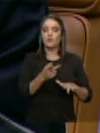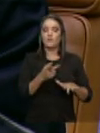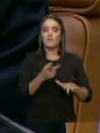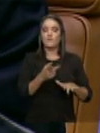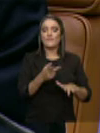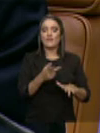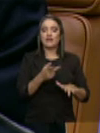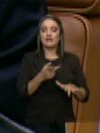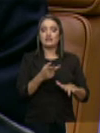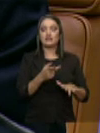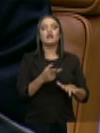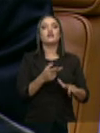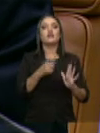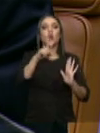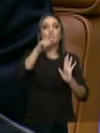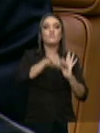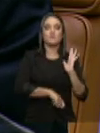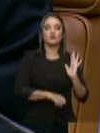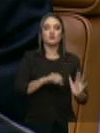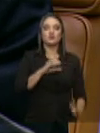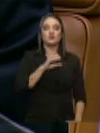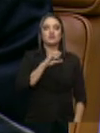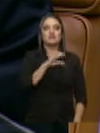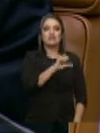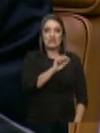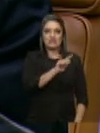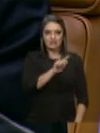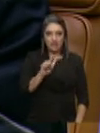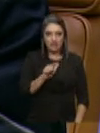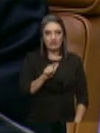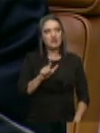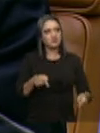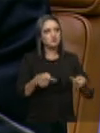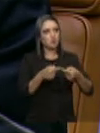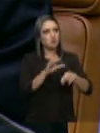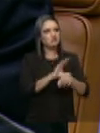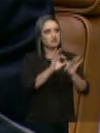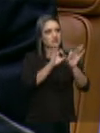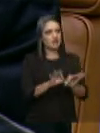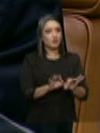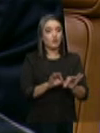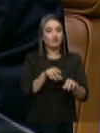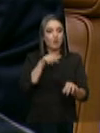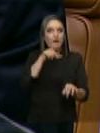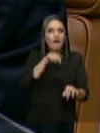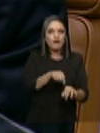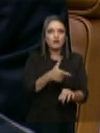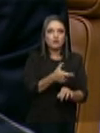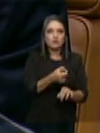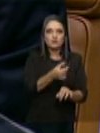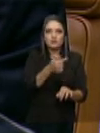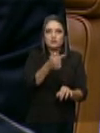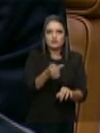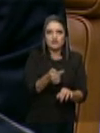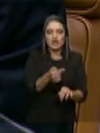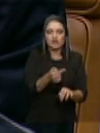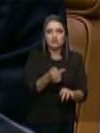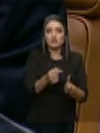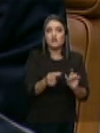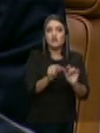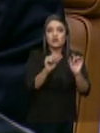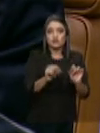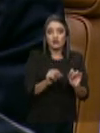constitucional a cobrança daquele tributo, a partir daquele momento cessaram-se os efeitos da coisa julgada que até então